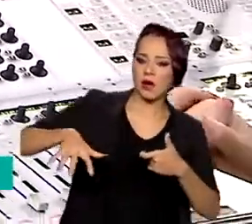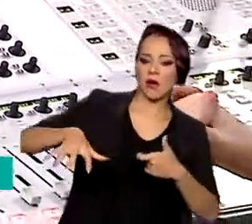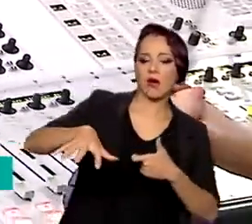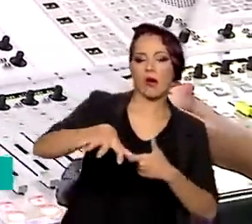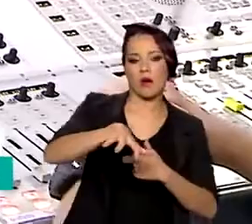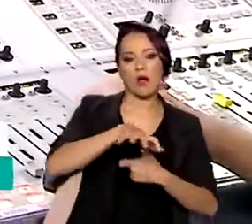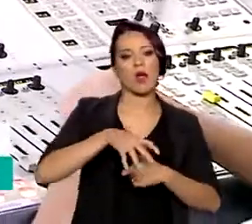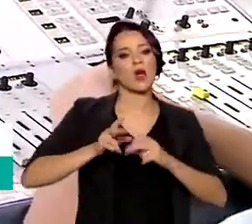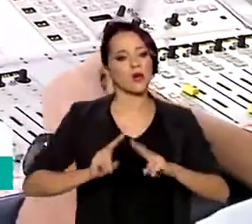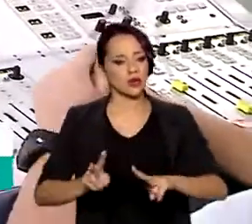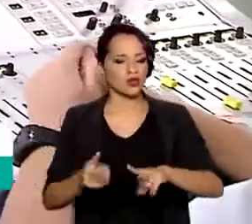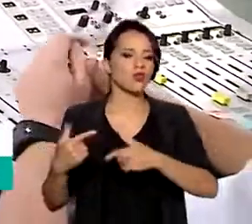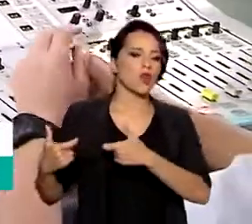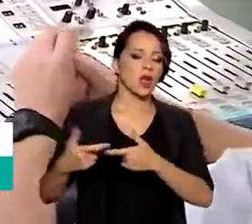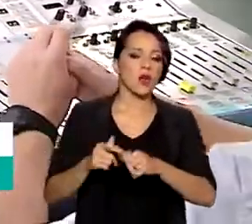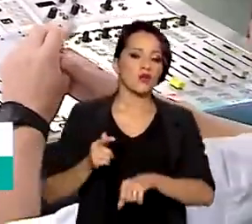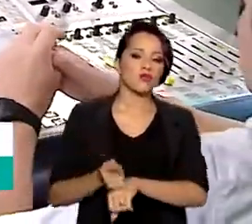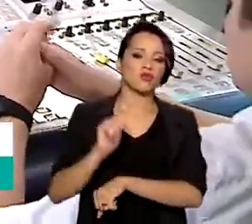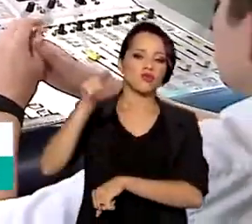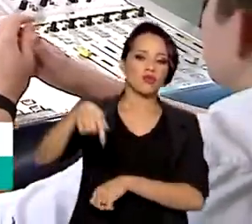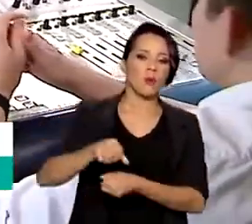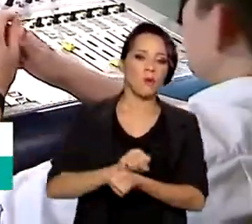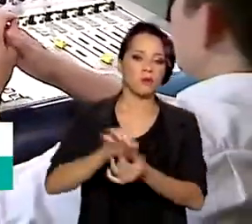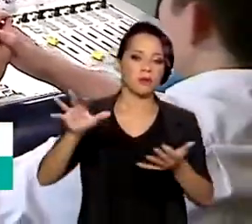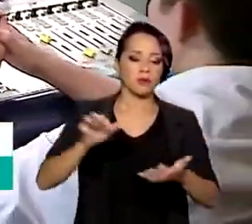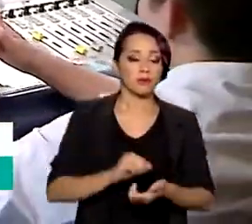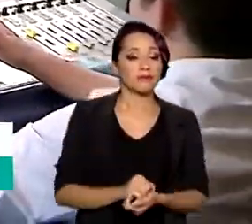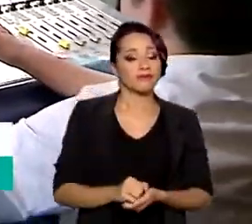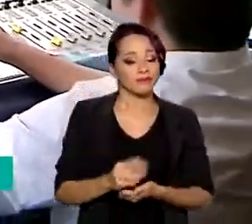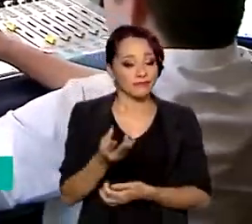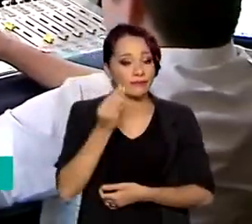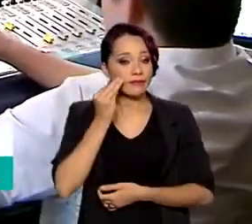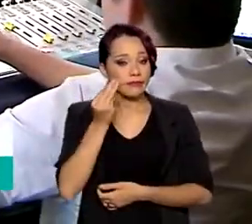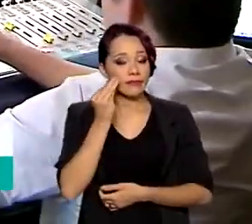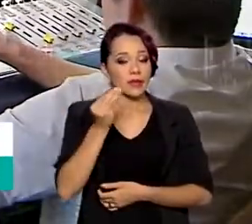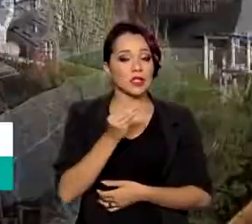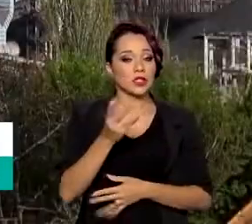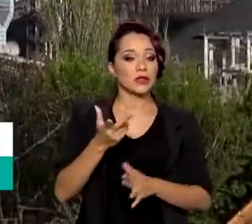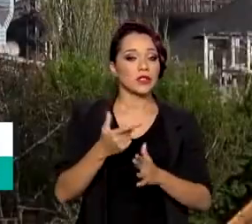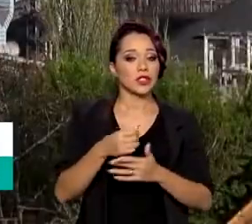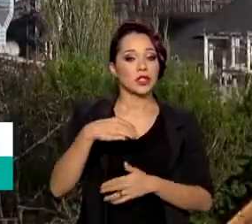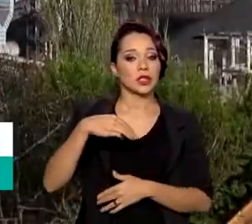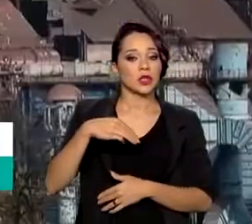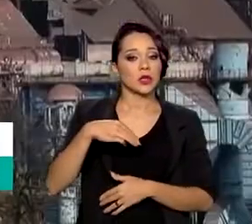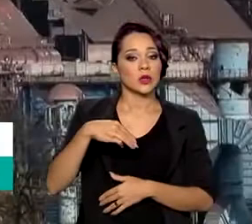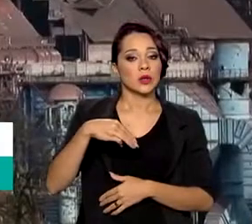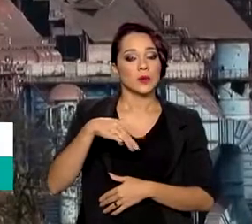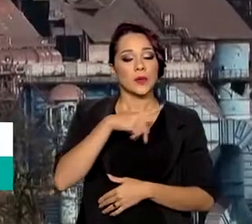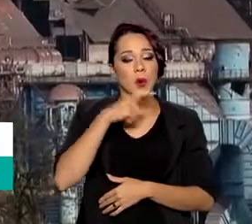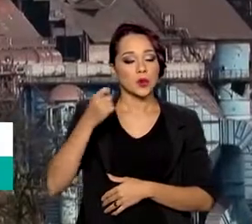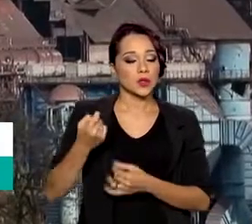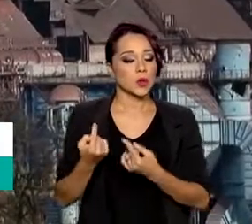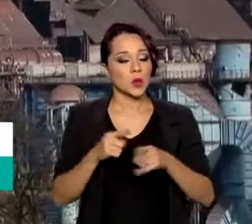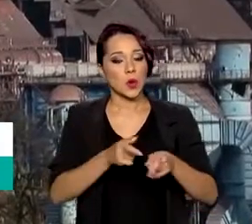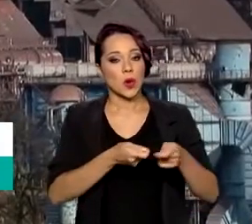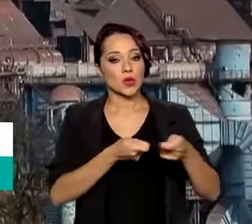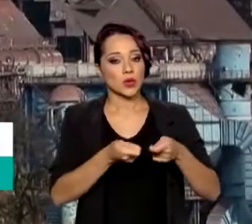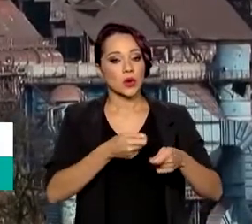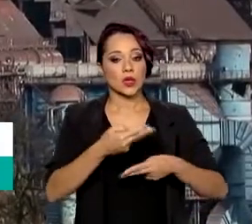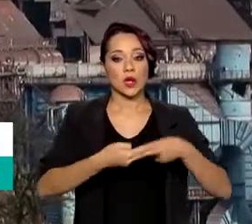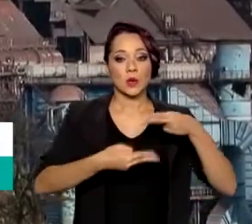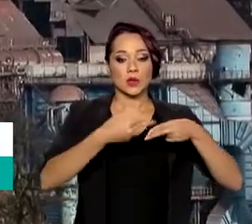Azovstal com o apoio de bombardeios russos na tentativa das forças de Moscou de retomar o controle da